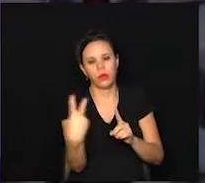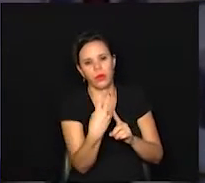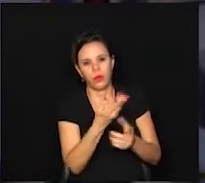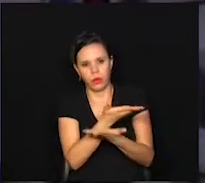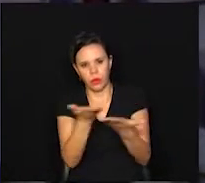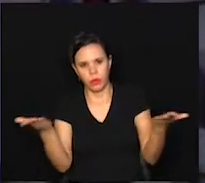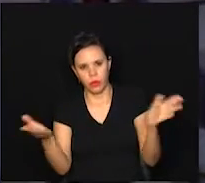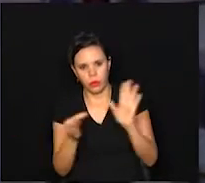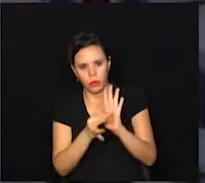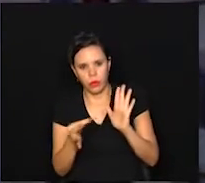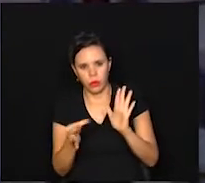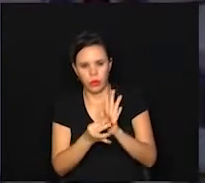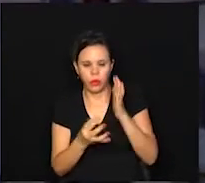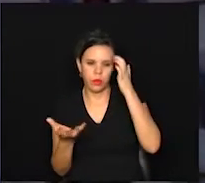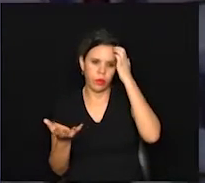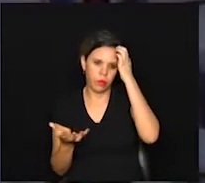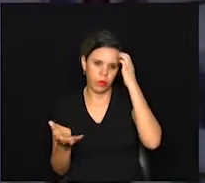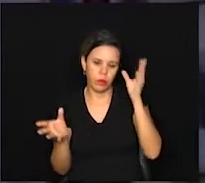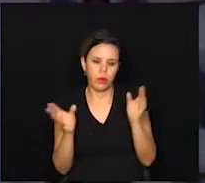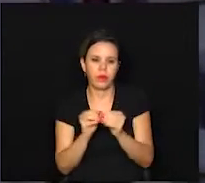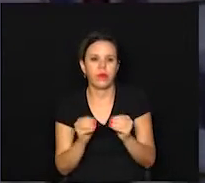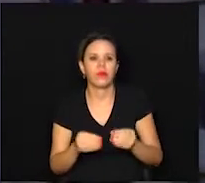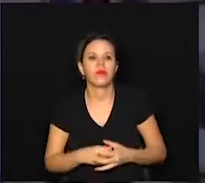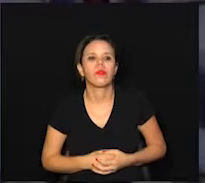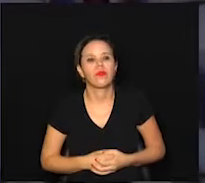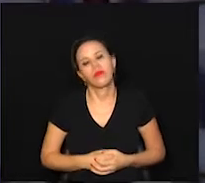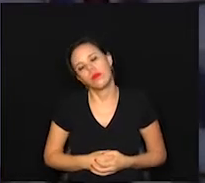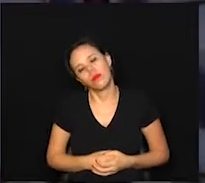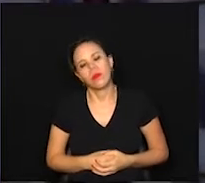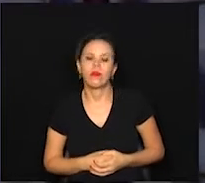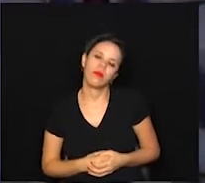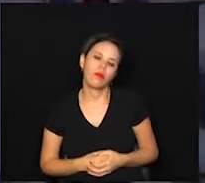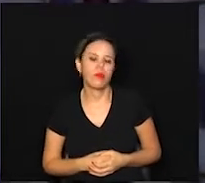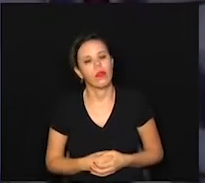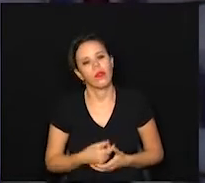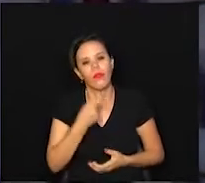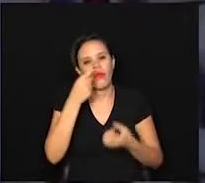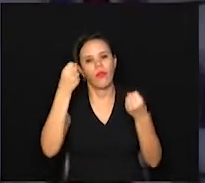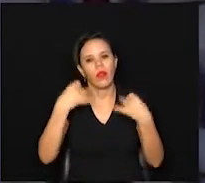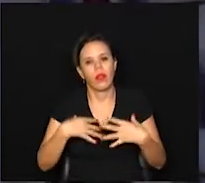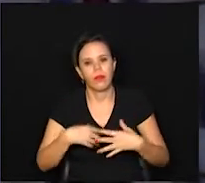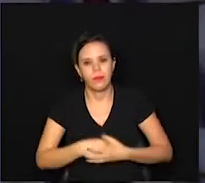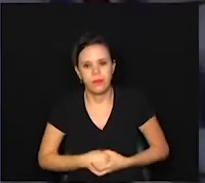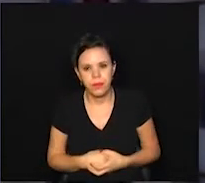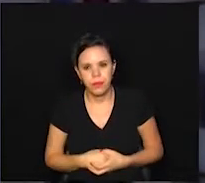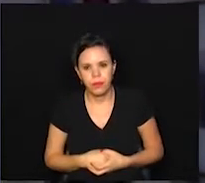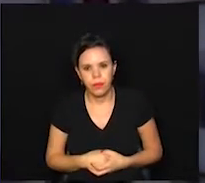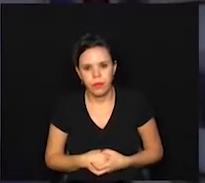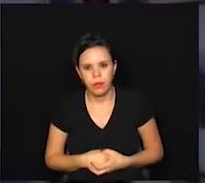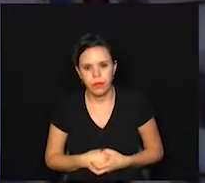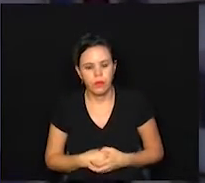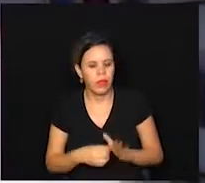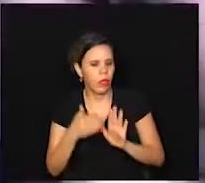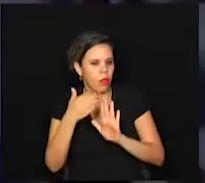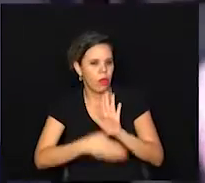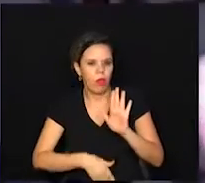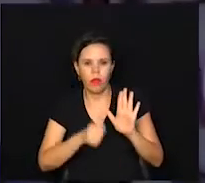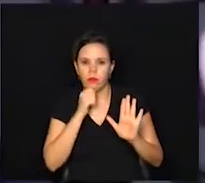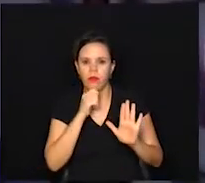vocês, né? Eu queria, por fim, né, falar de uma questão de que não estava posta